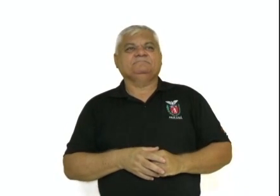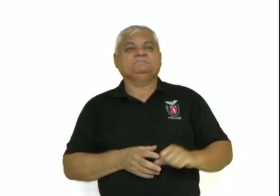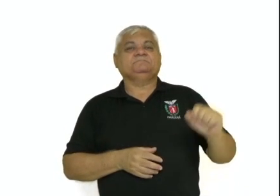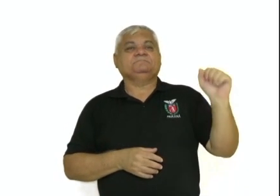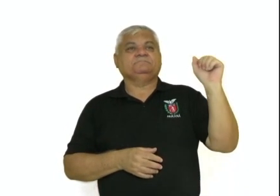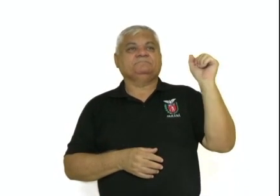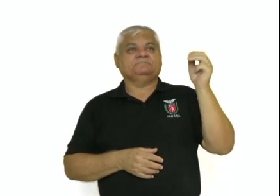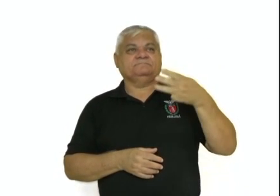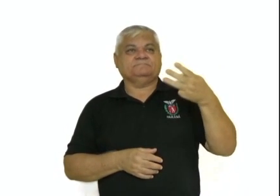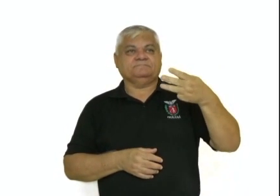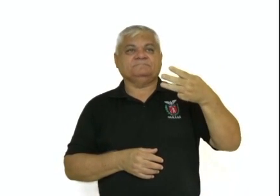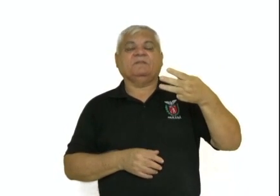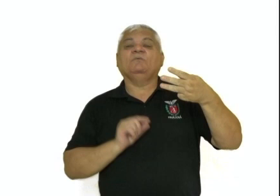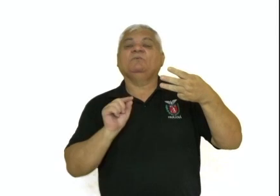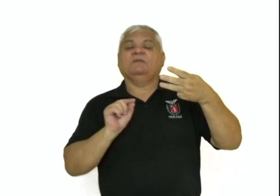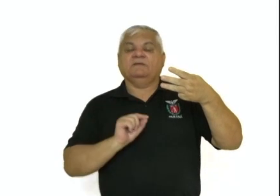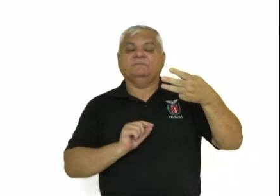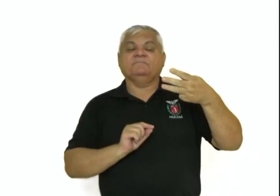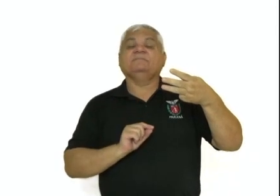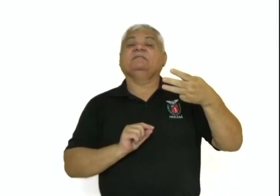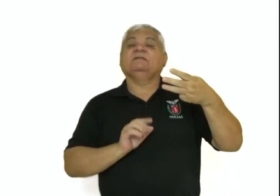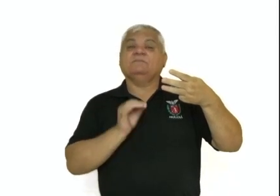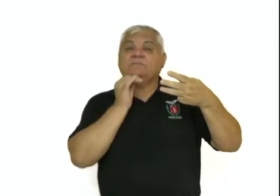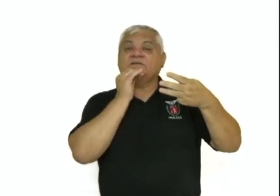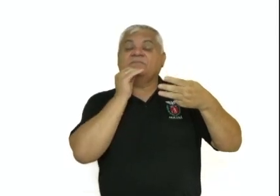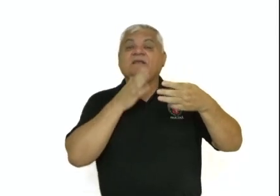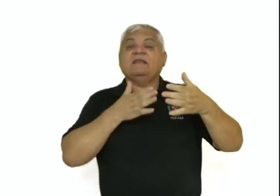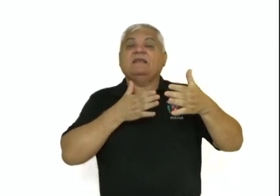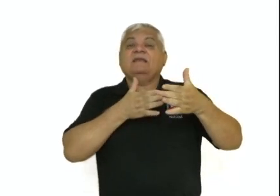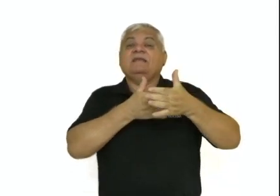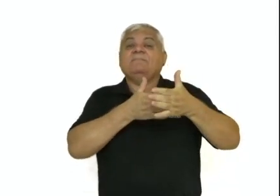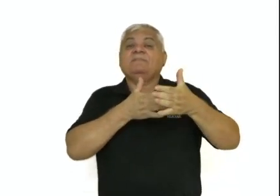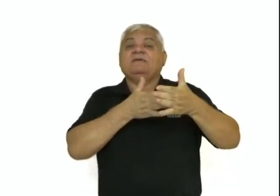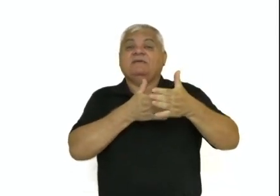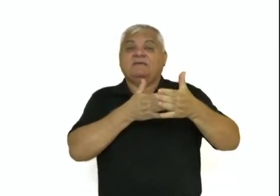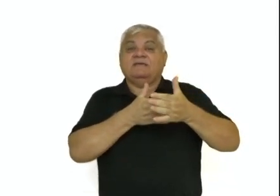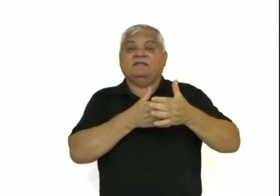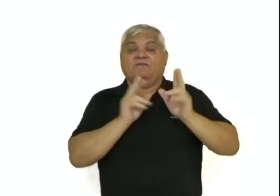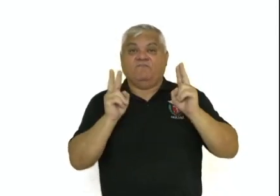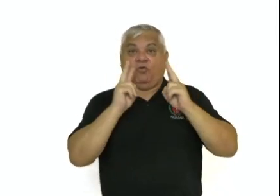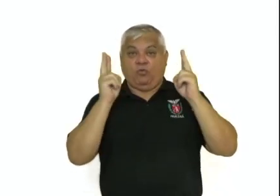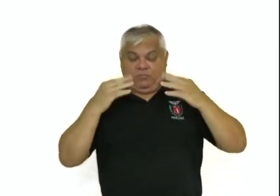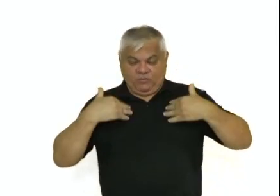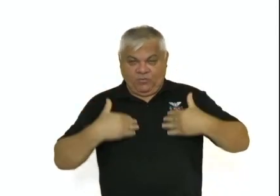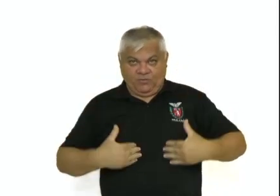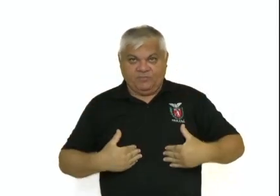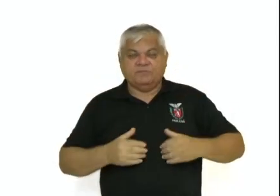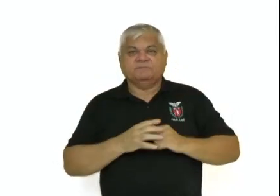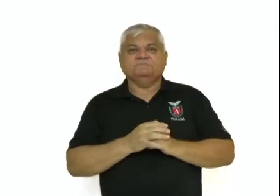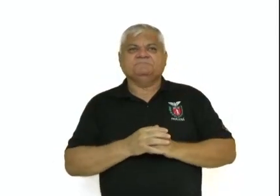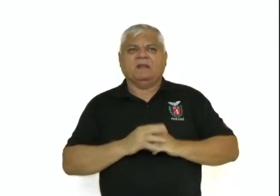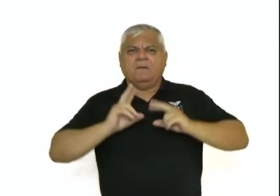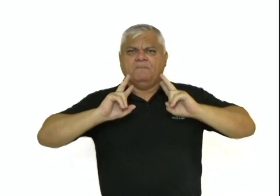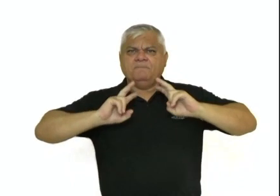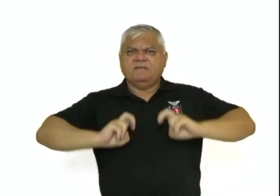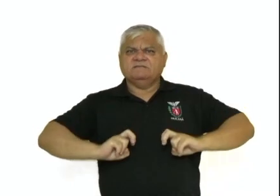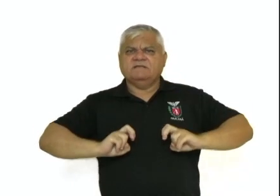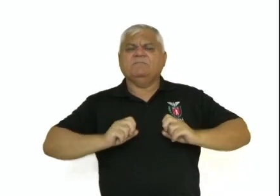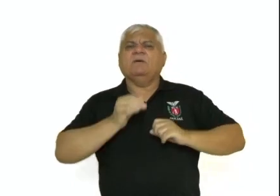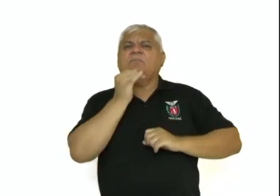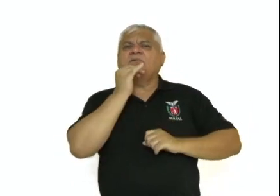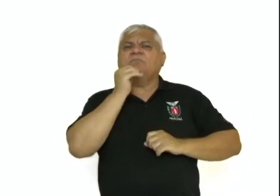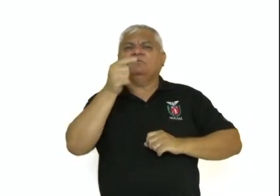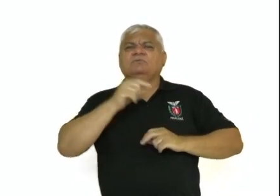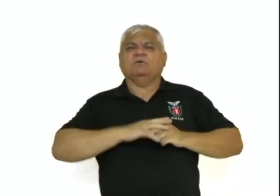E a terceira parte, ela vai trabalhar com limite, superfície e volume corporal. Perceba as partes de você que